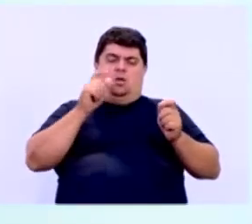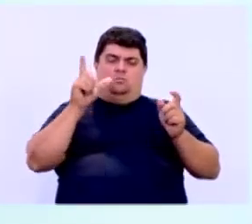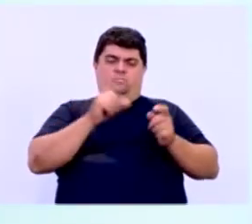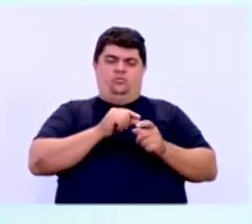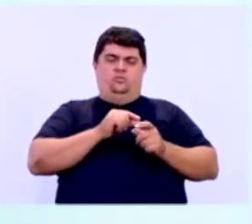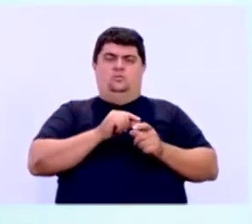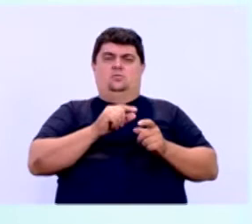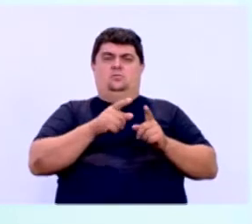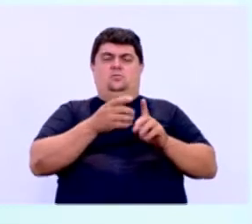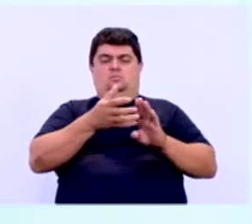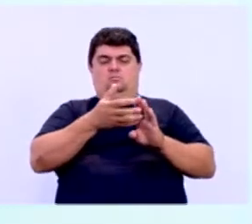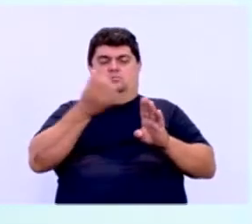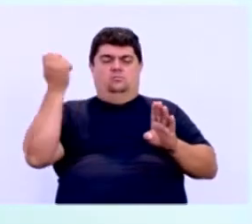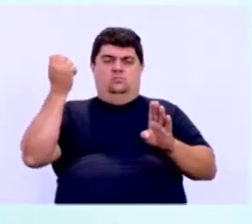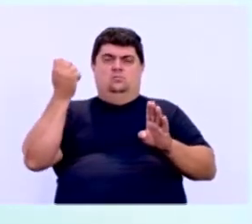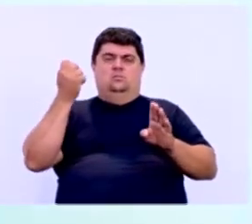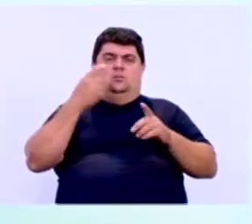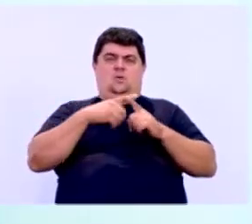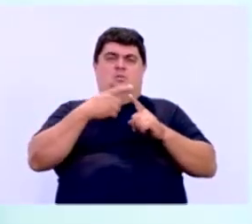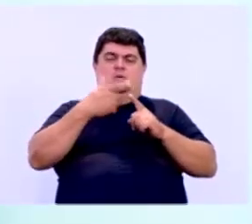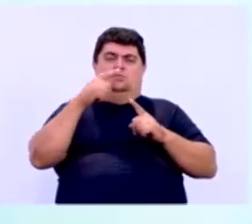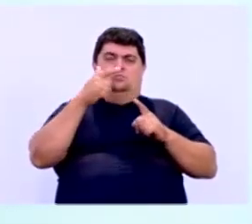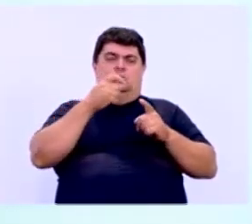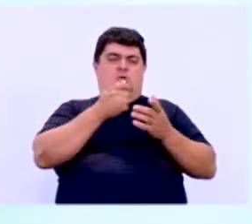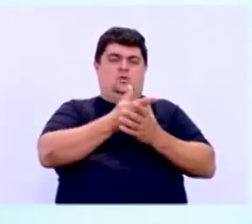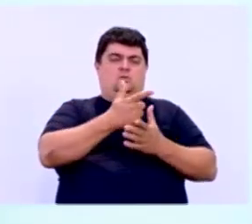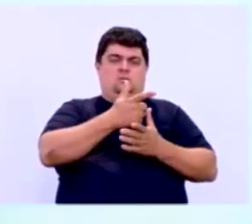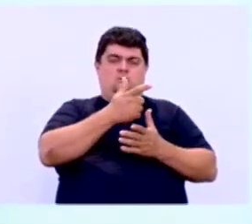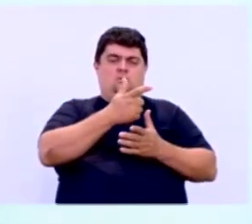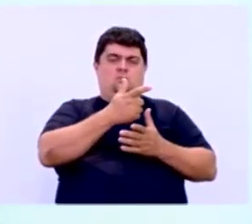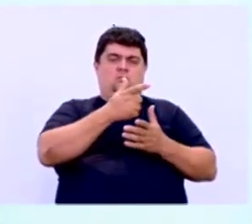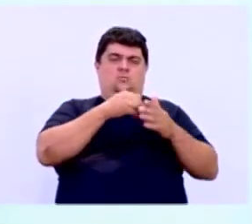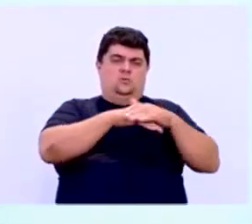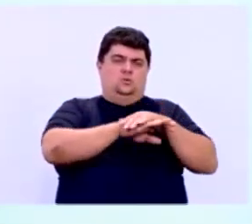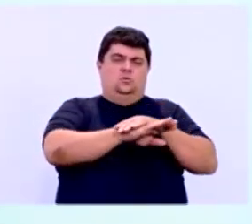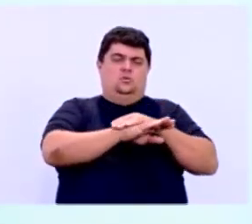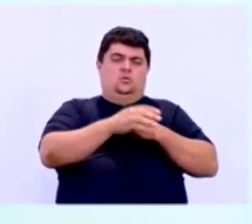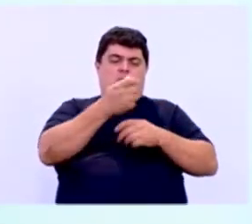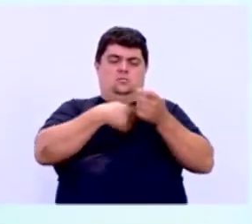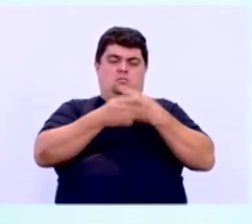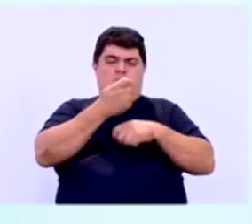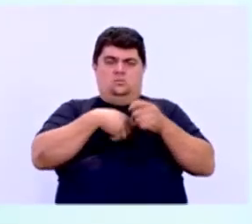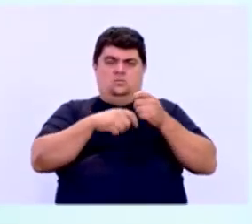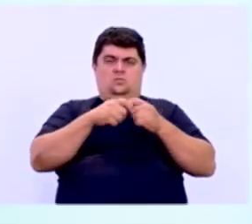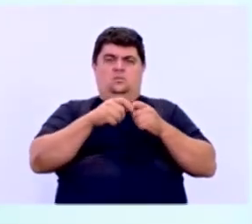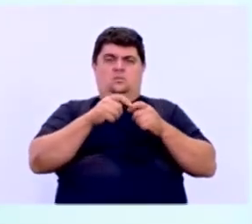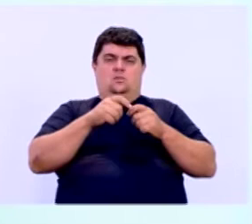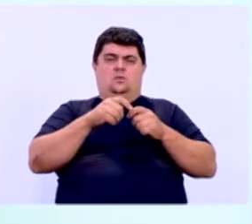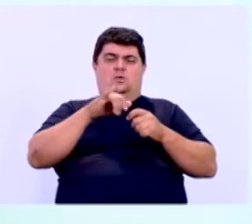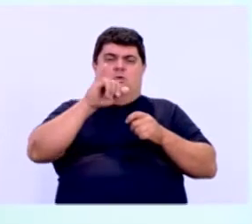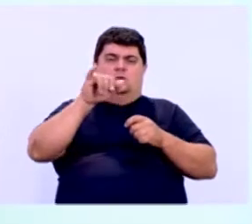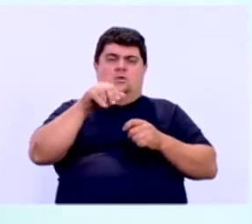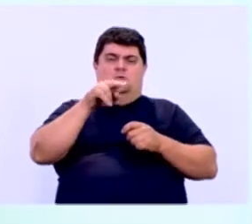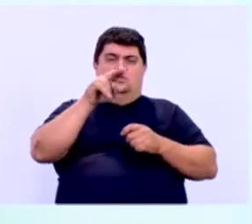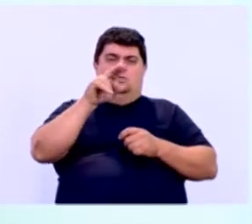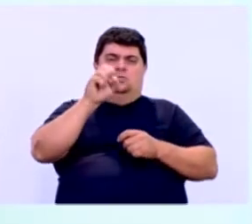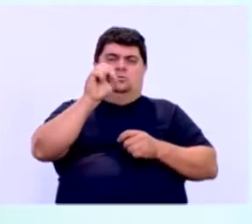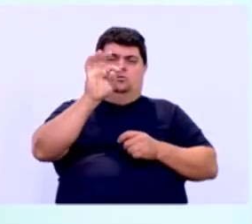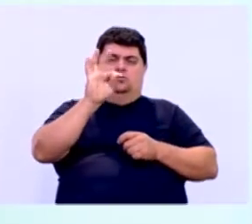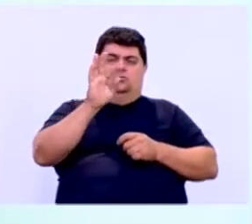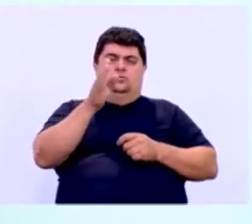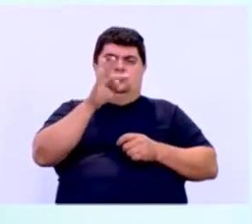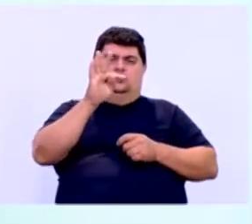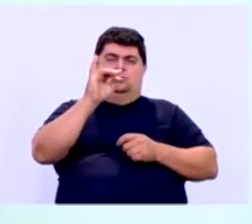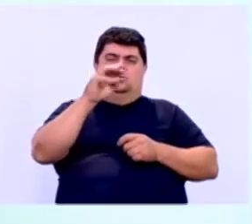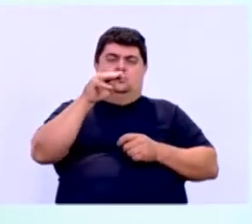e retirados quando você não tem estoque. E aí, dentro da administração, a gente usa o just-in-time, né? Que é